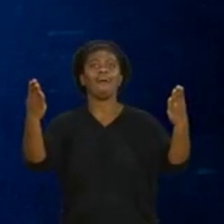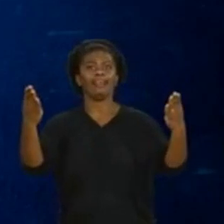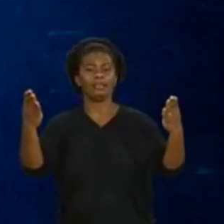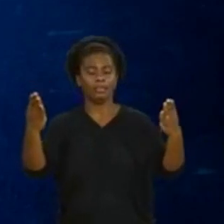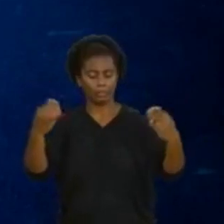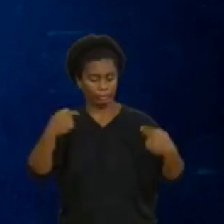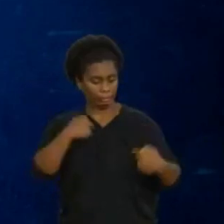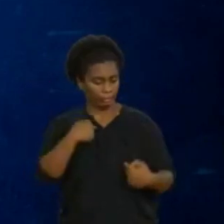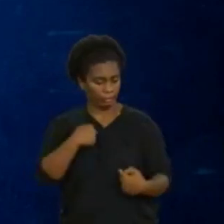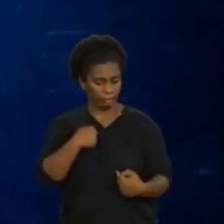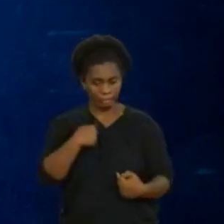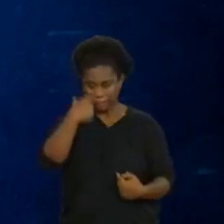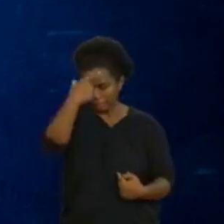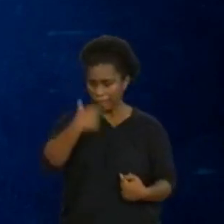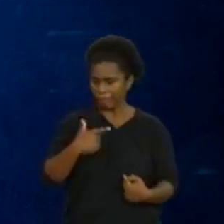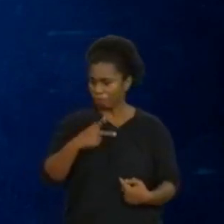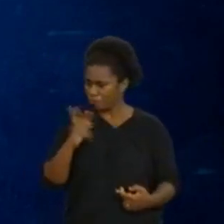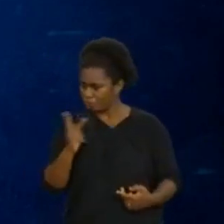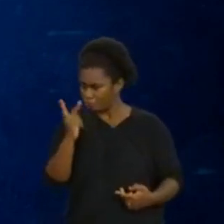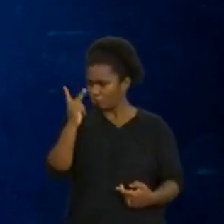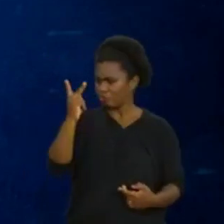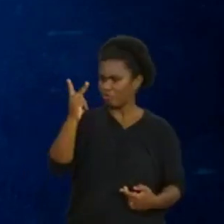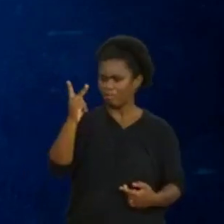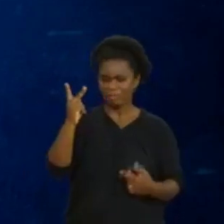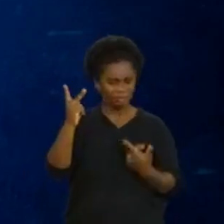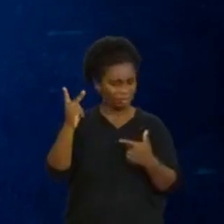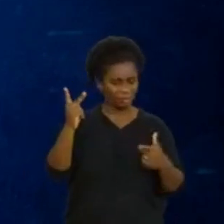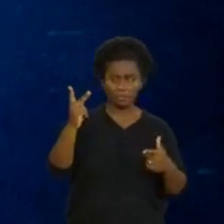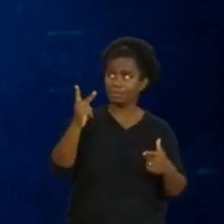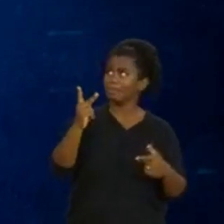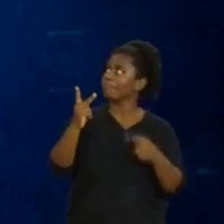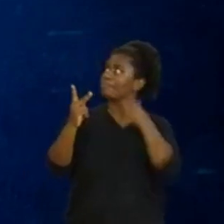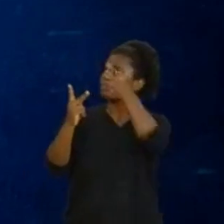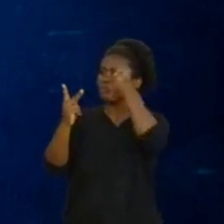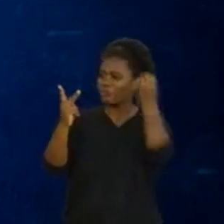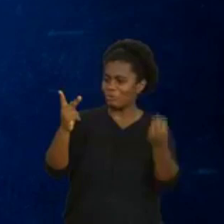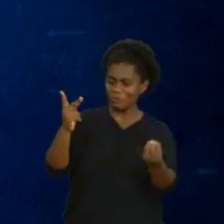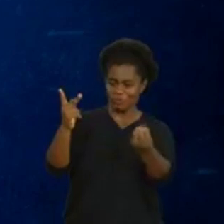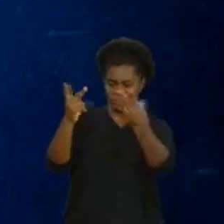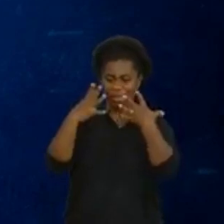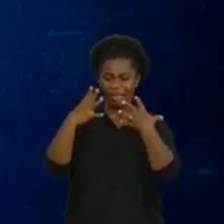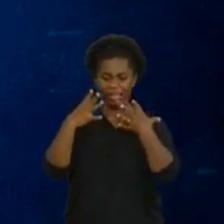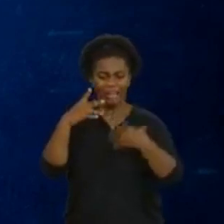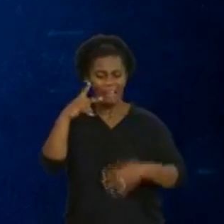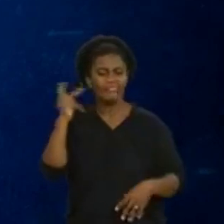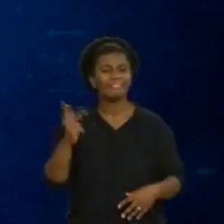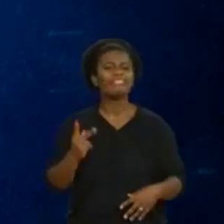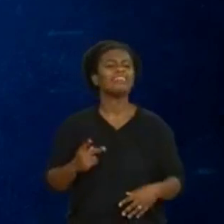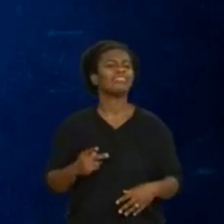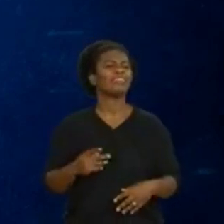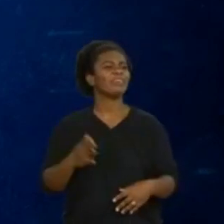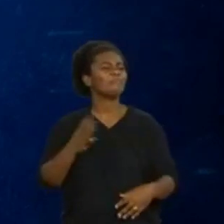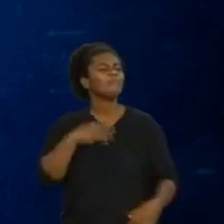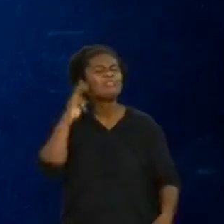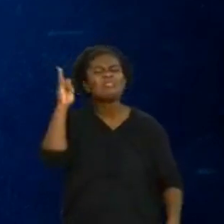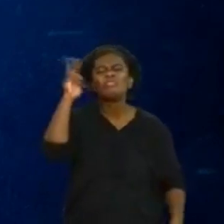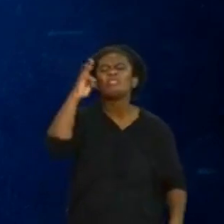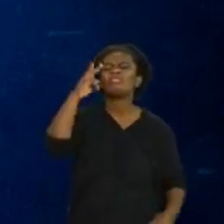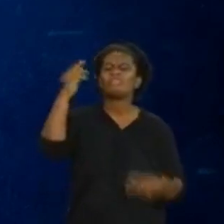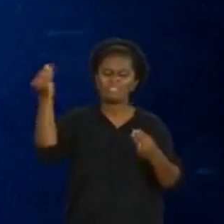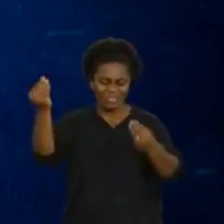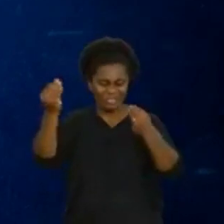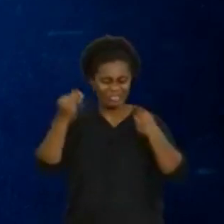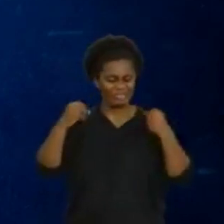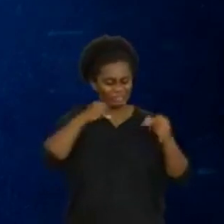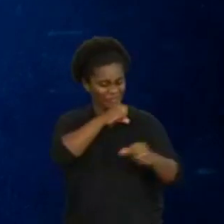não valia nada. Eu não valia nada. Ele me deu Ele valor. Me deu valor. Mudou minha história. Mudou minha história. E me